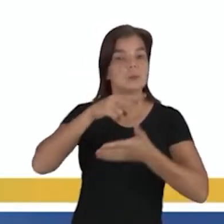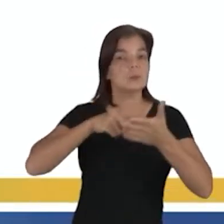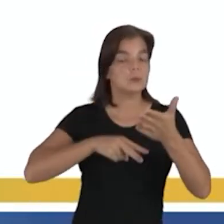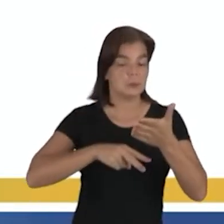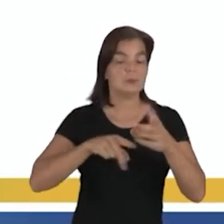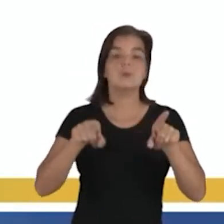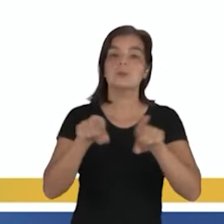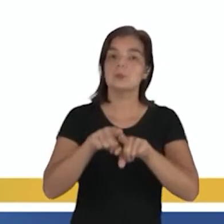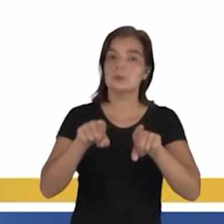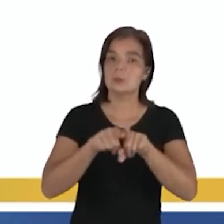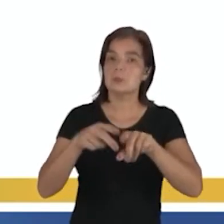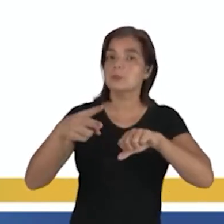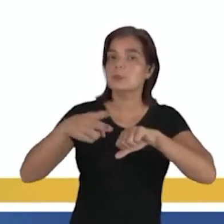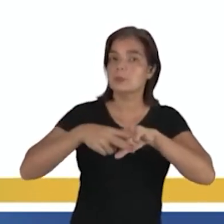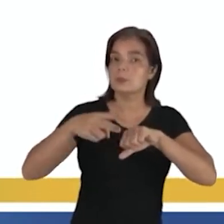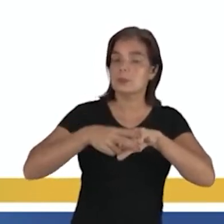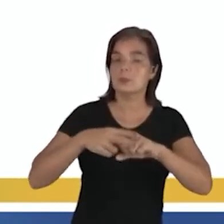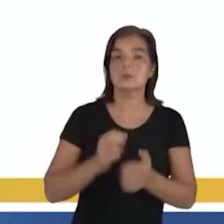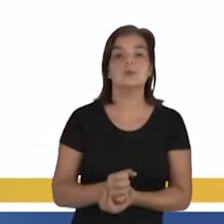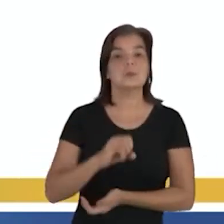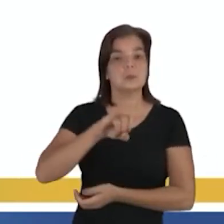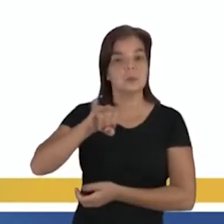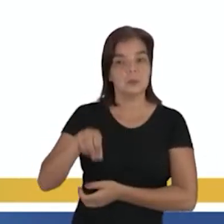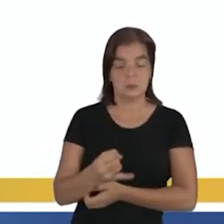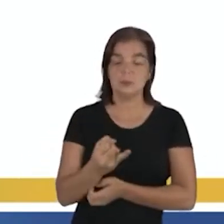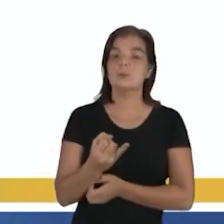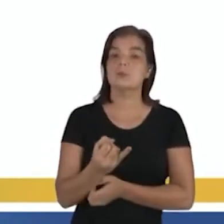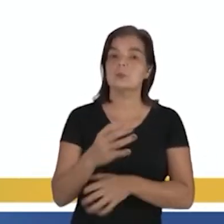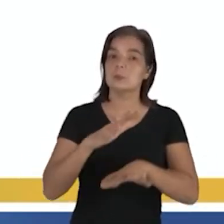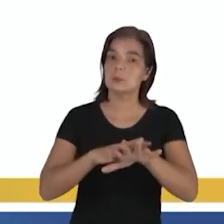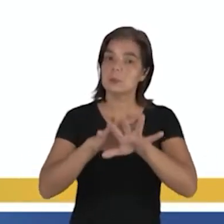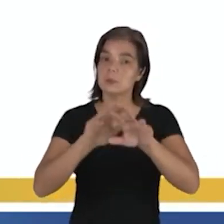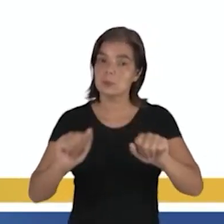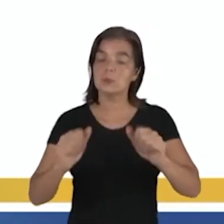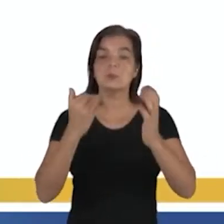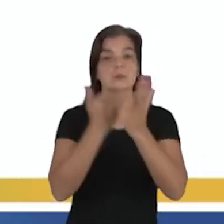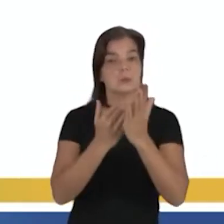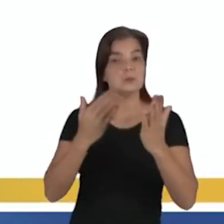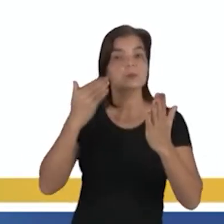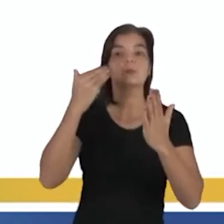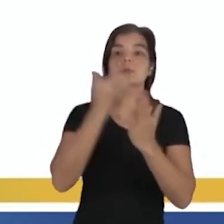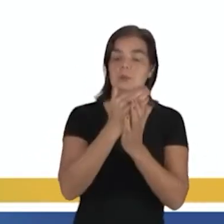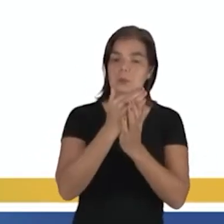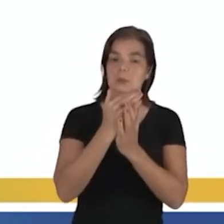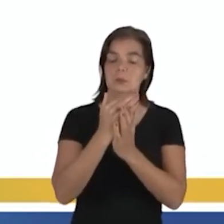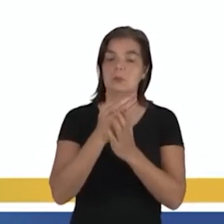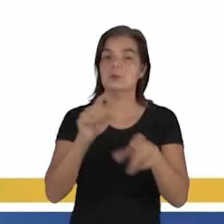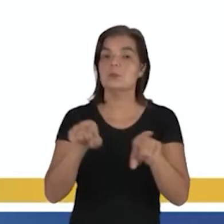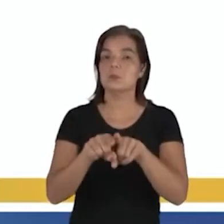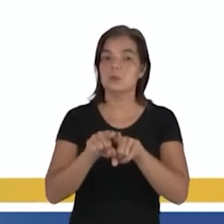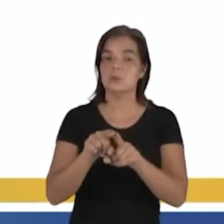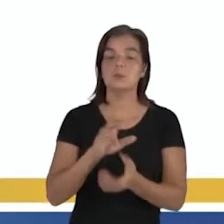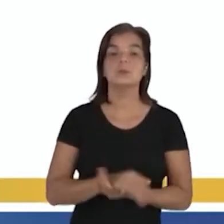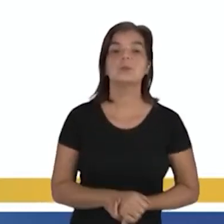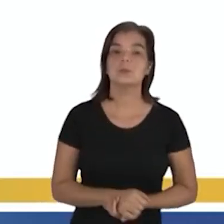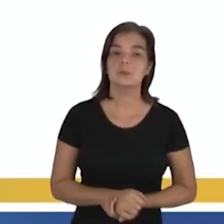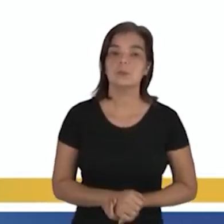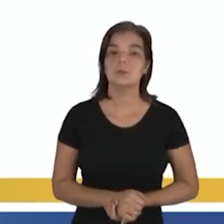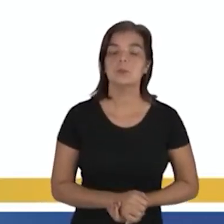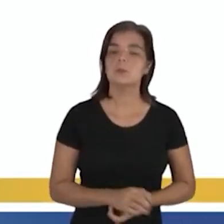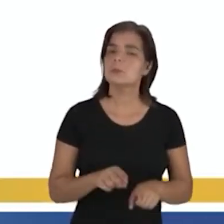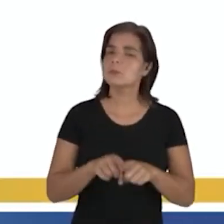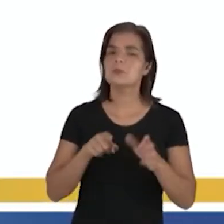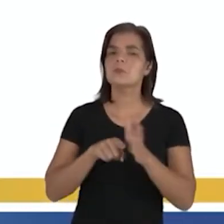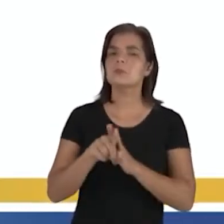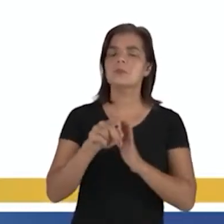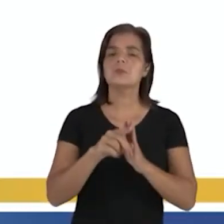até a forma verbal. A chance de cura ultrapassa. Se eu disser para você, a chance de cura ultrapassa,